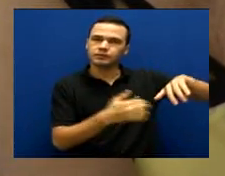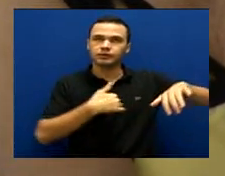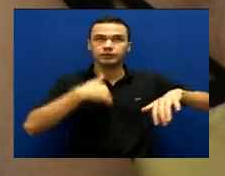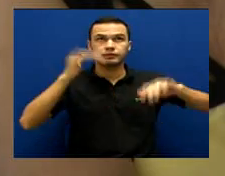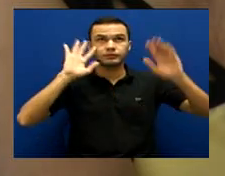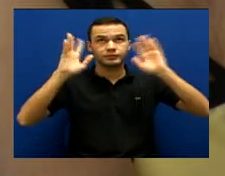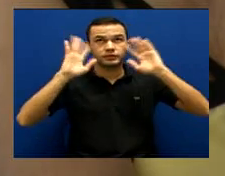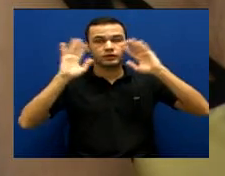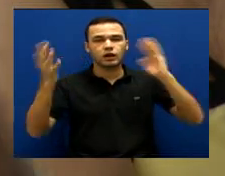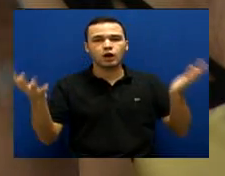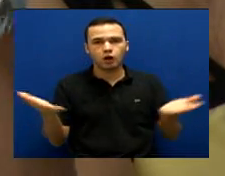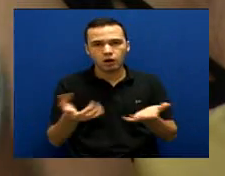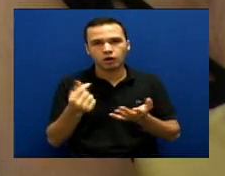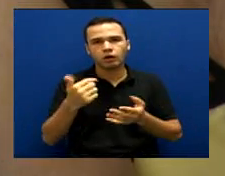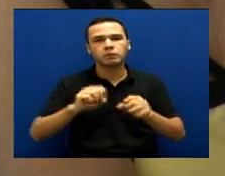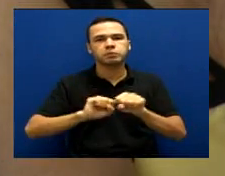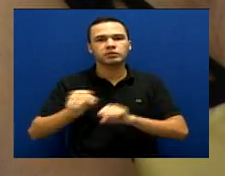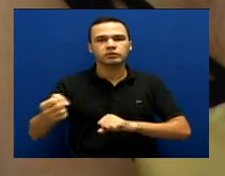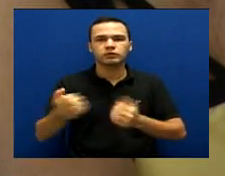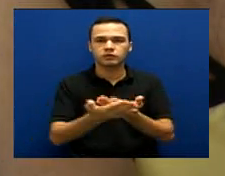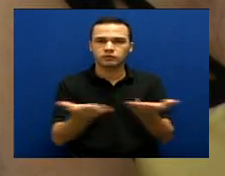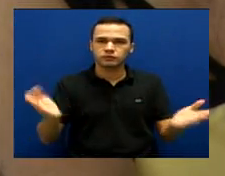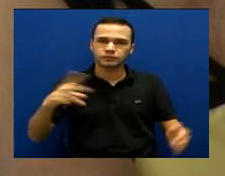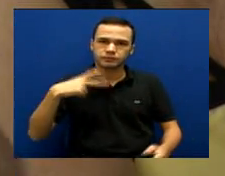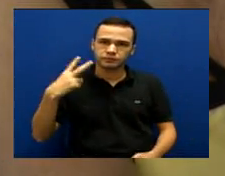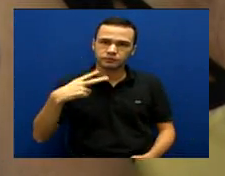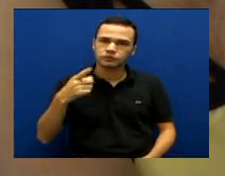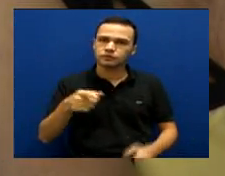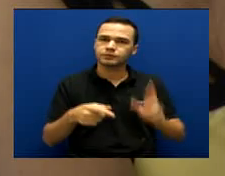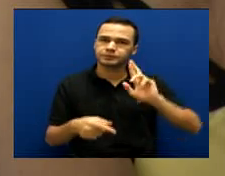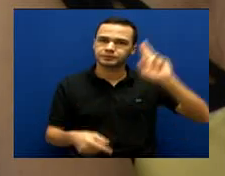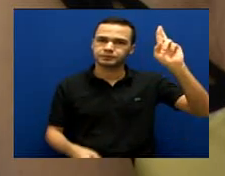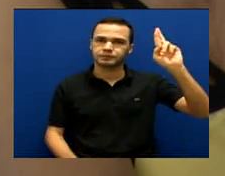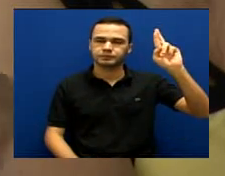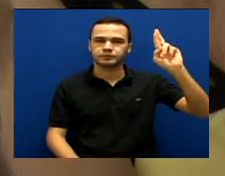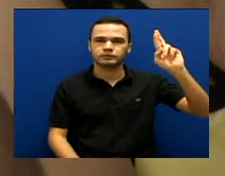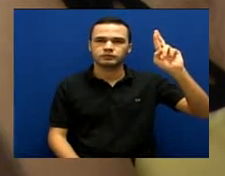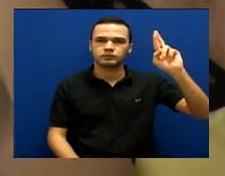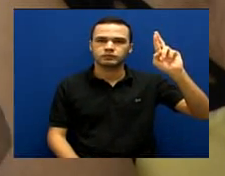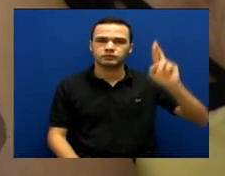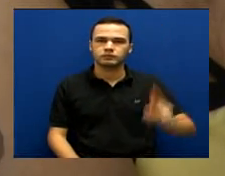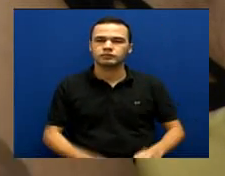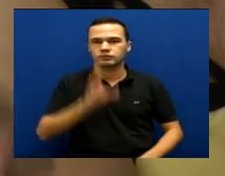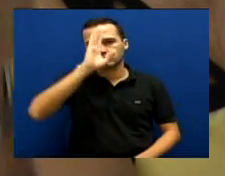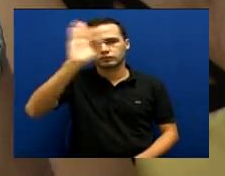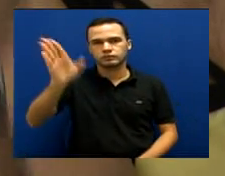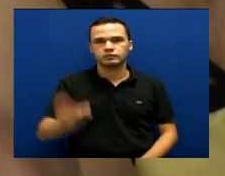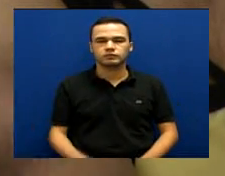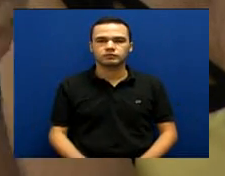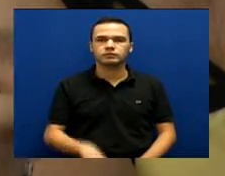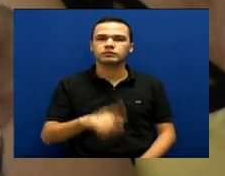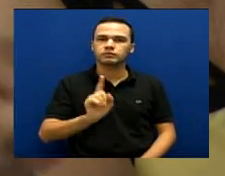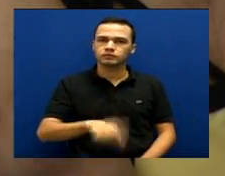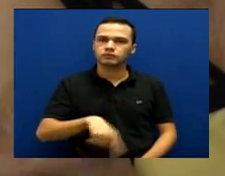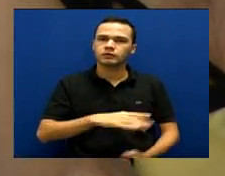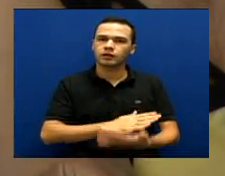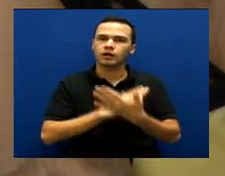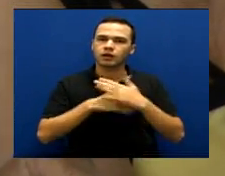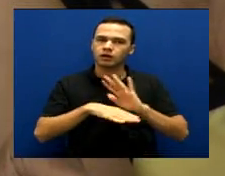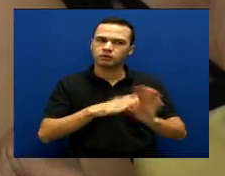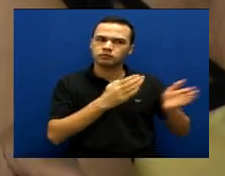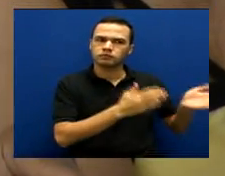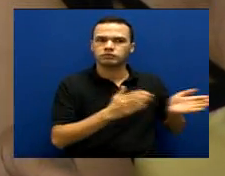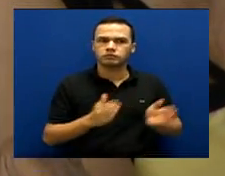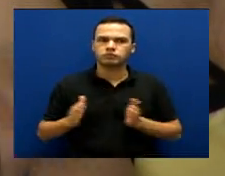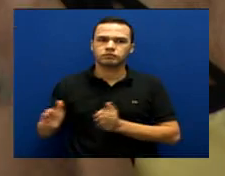diante da crise que a gente vive vocês vereadores têm a responsabilidade principal de controlar